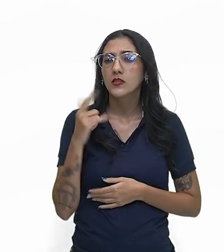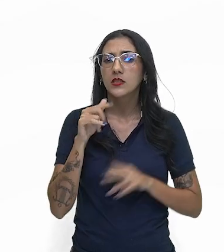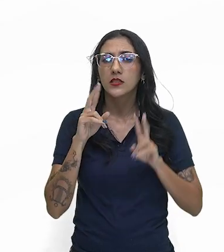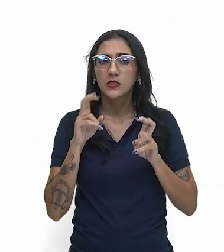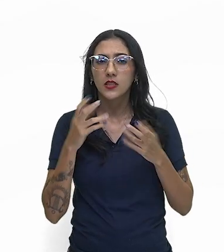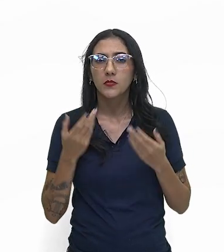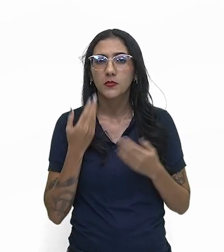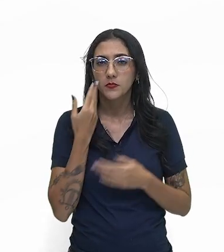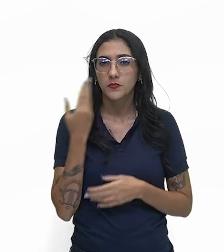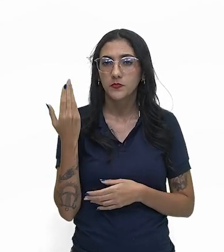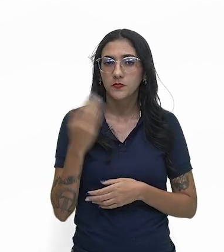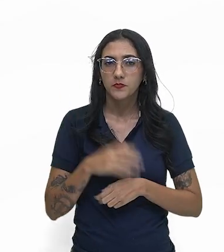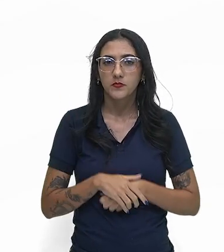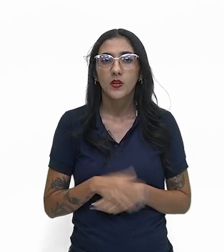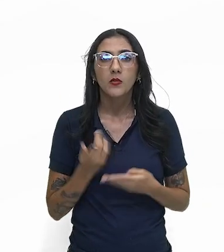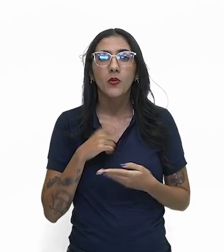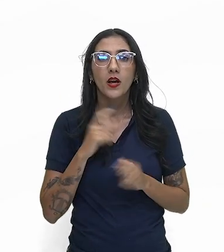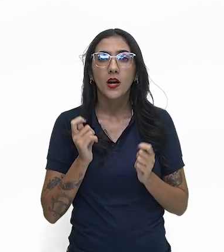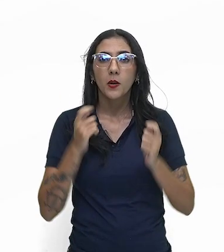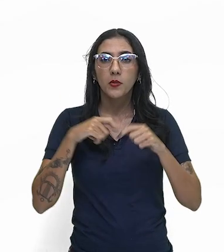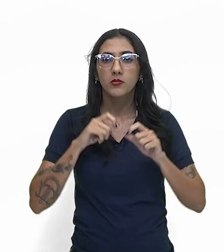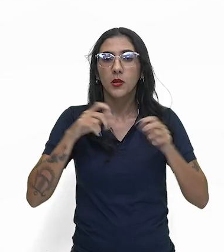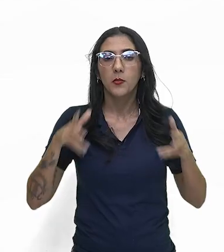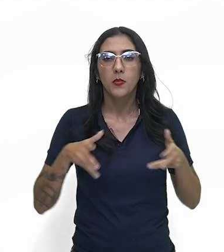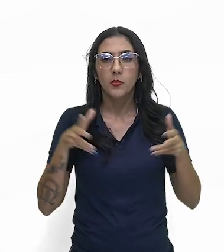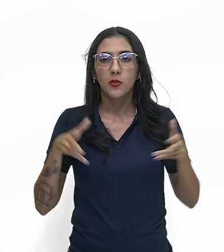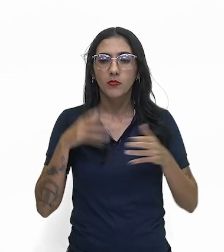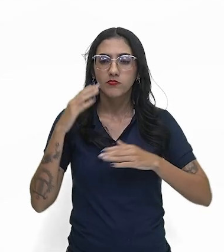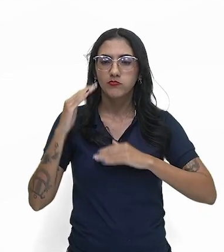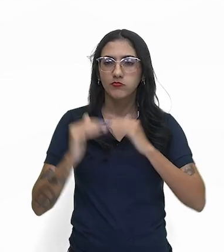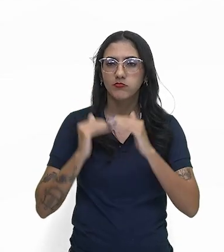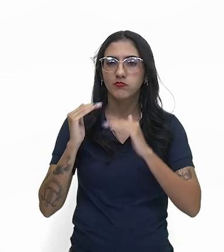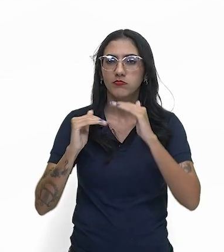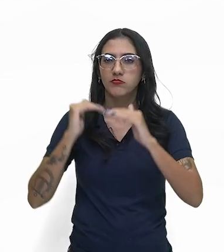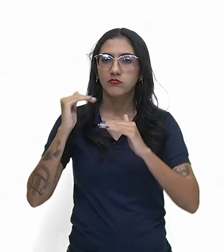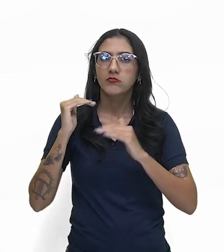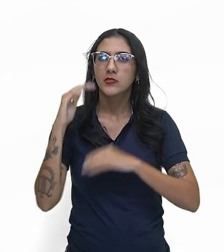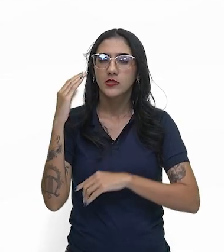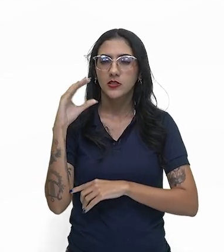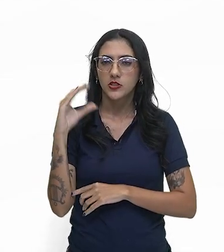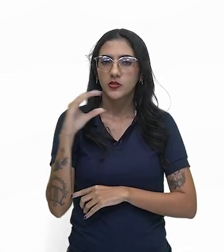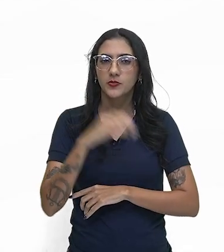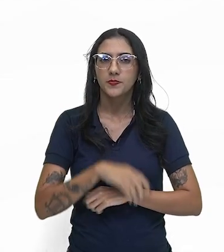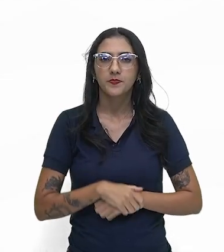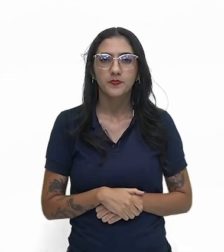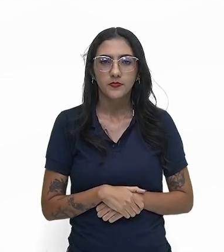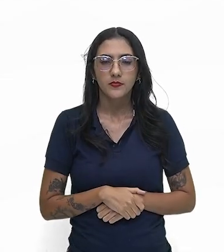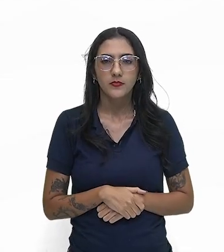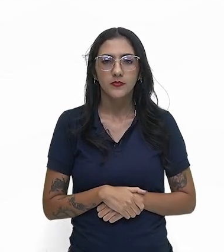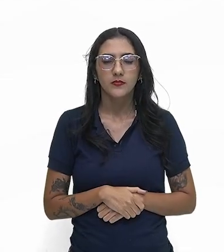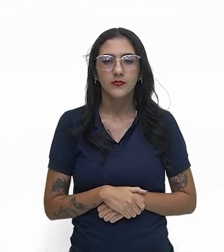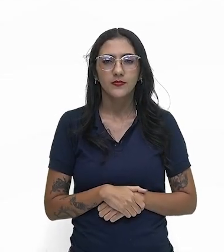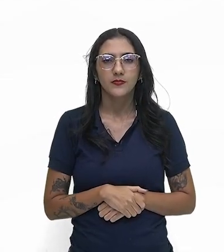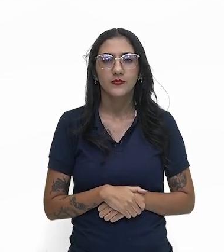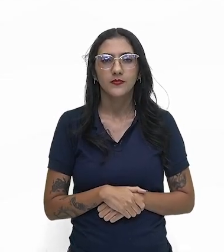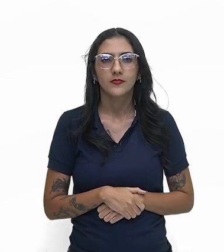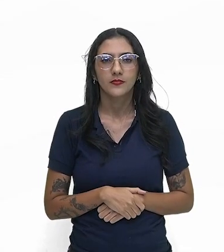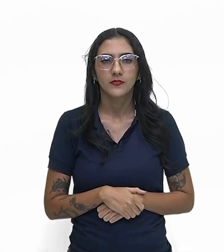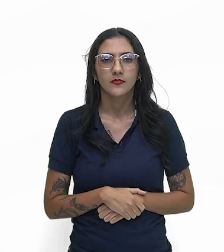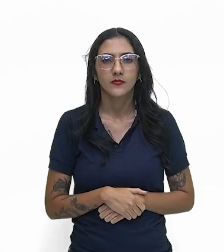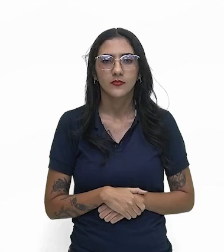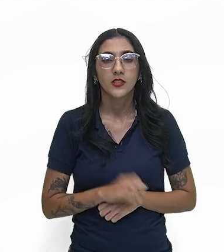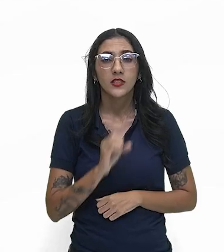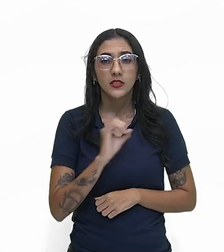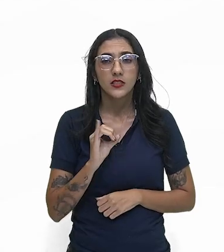reside aonde? Na capacidade de promover o progresso científico. Né? Por quê? Porque quando você coloca